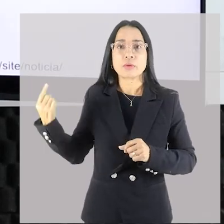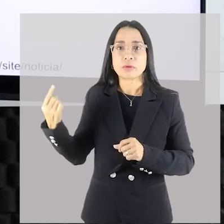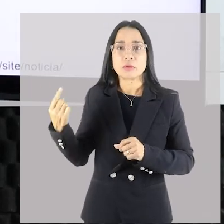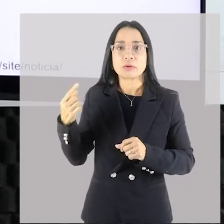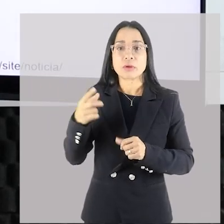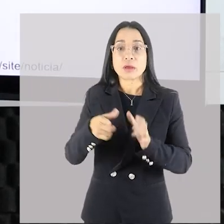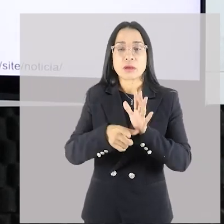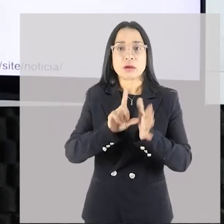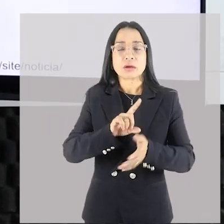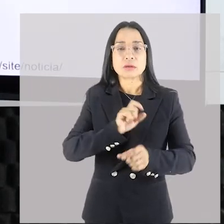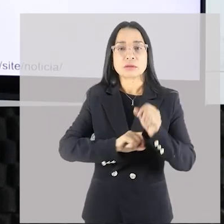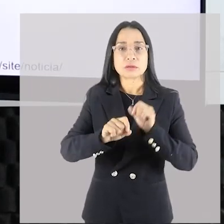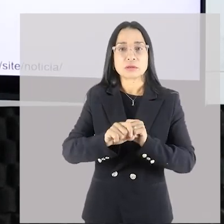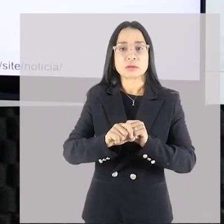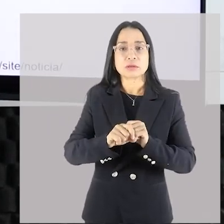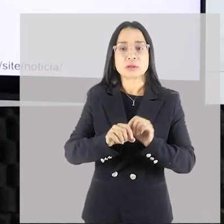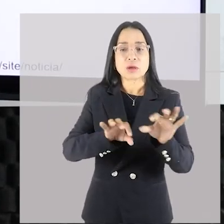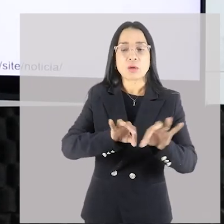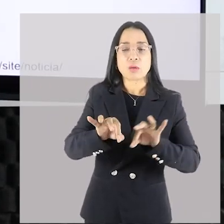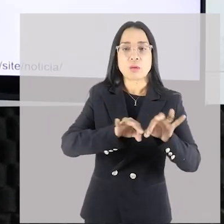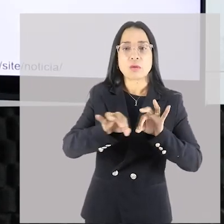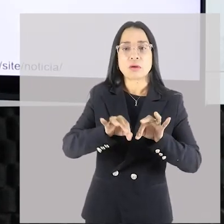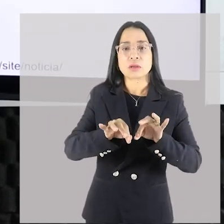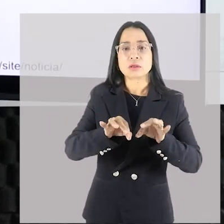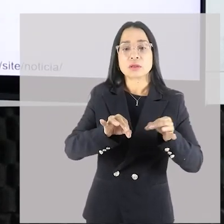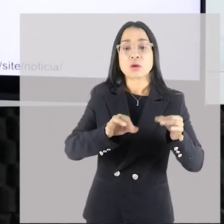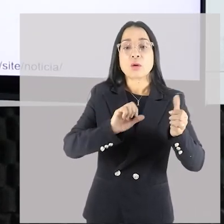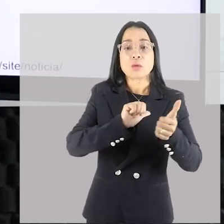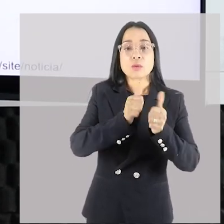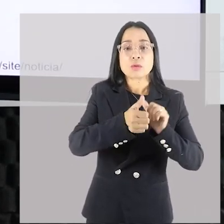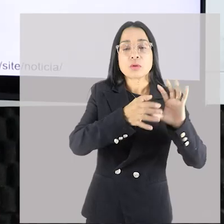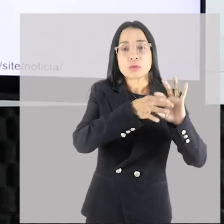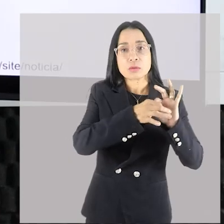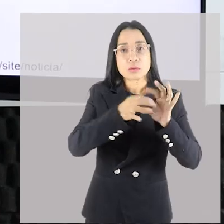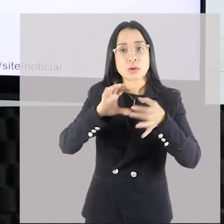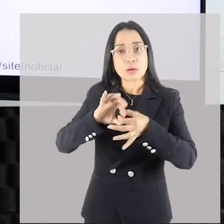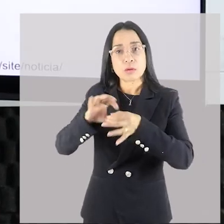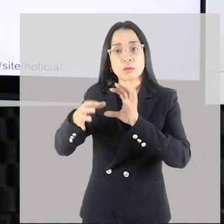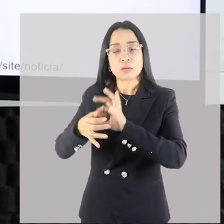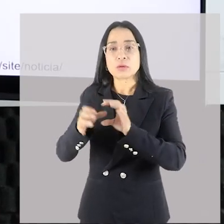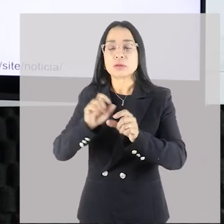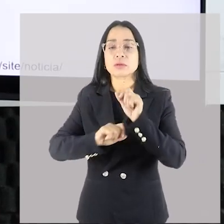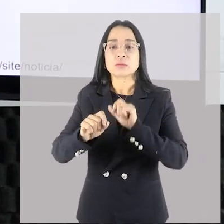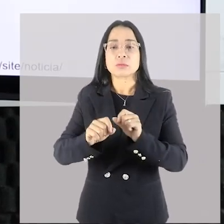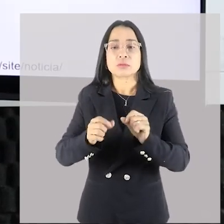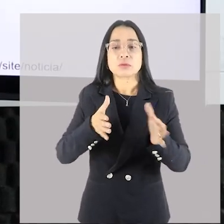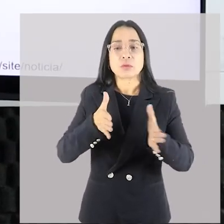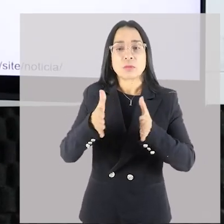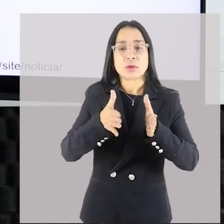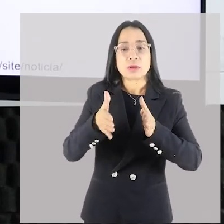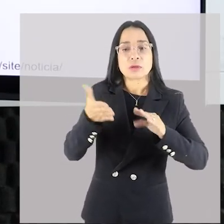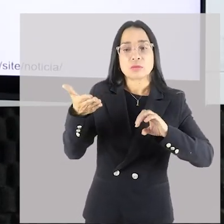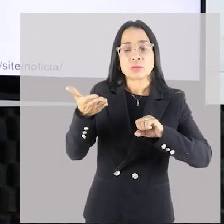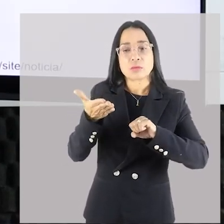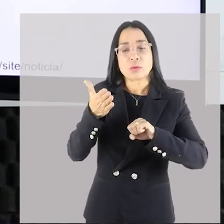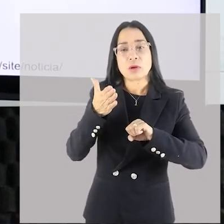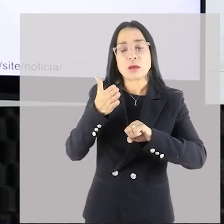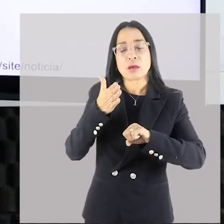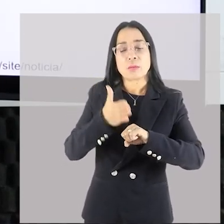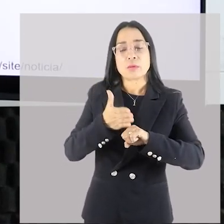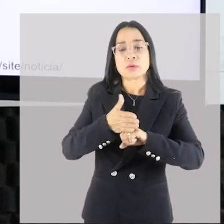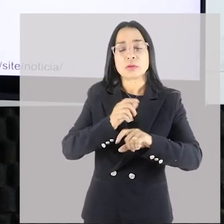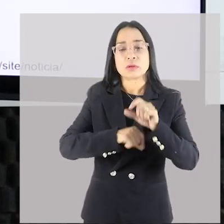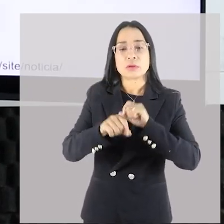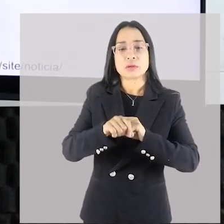idealizou os Jogos Olímpicos na era moderna. Através de uma carta que ele havia enviado, na parte superior tinha